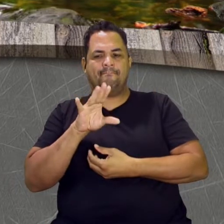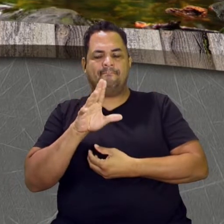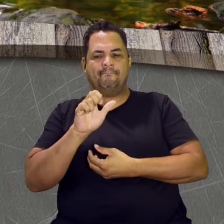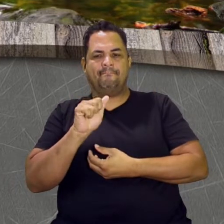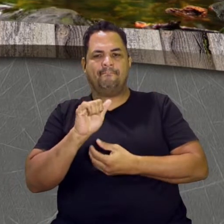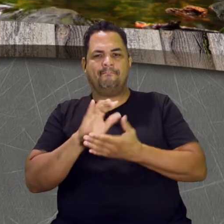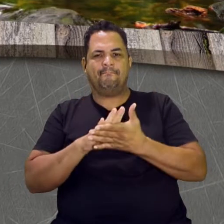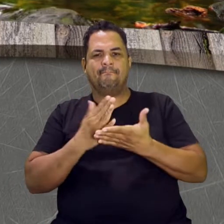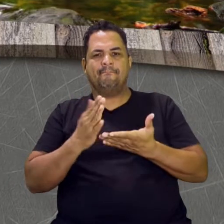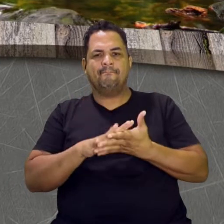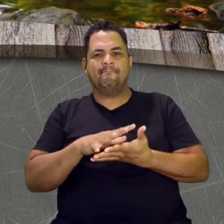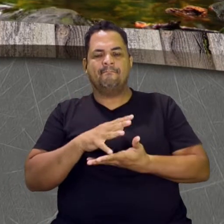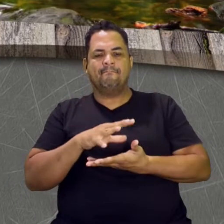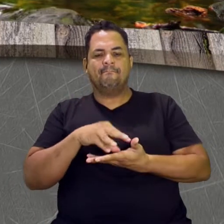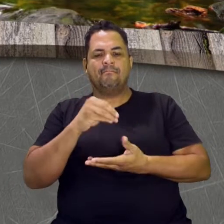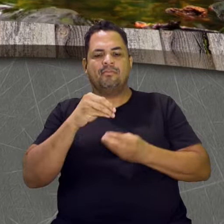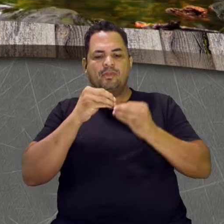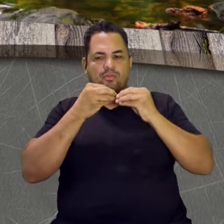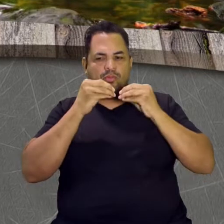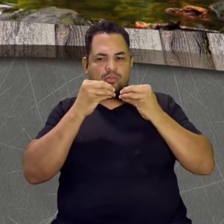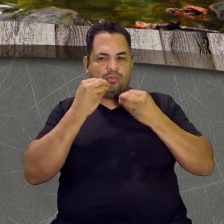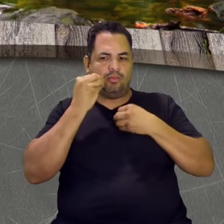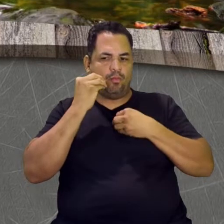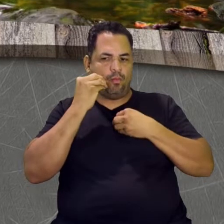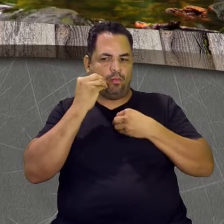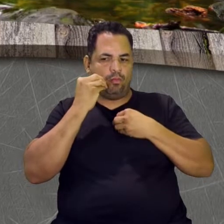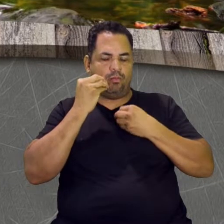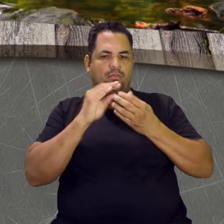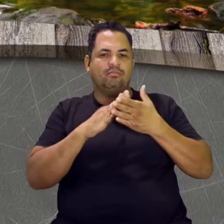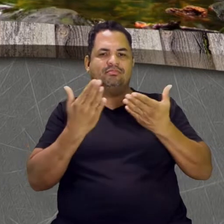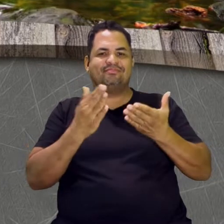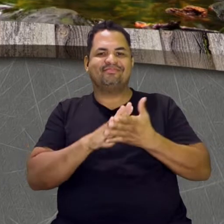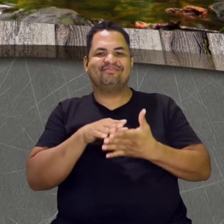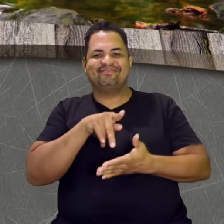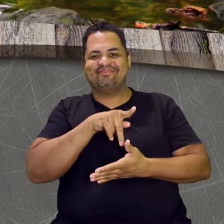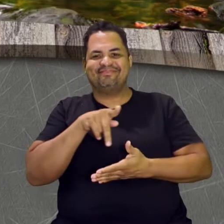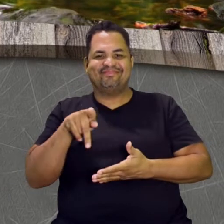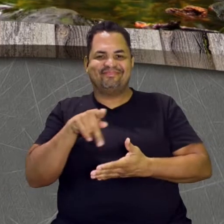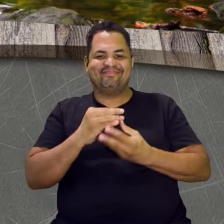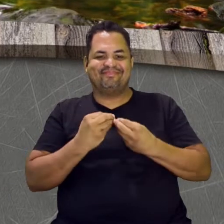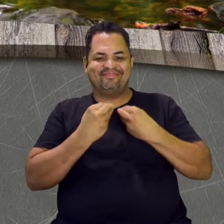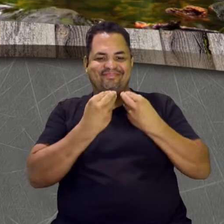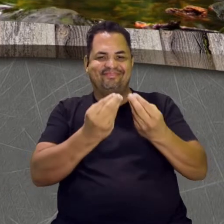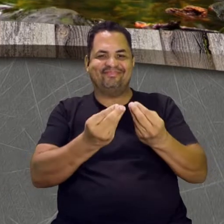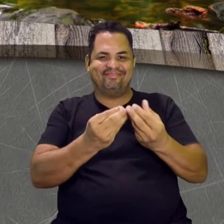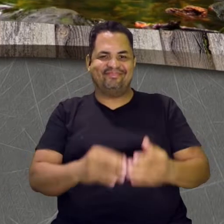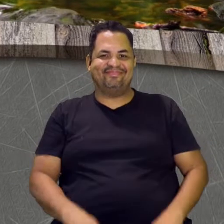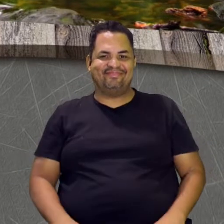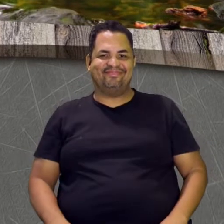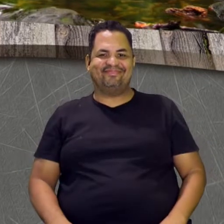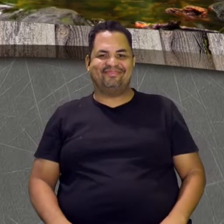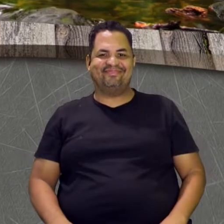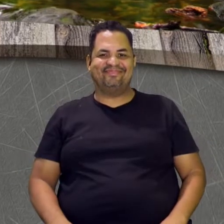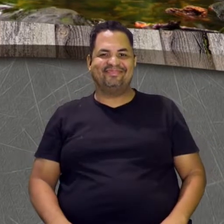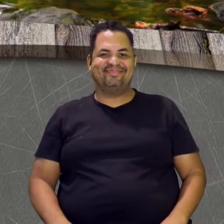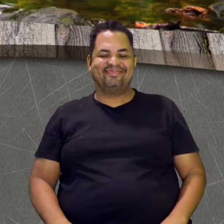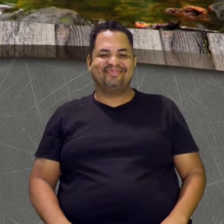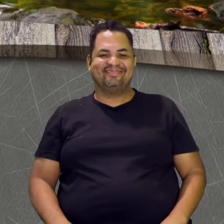orgânicas. Vai ganhar um bombom que o professor Sâmio vai dar aqui. Olha ele, tá